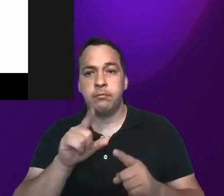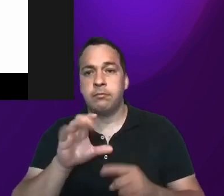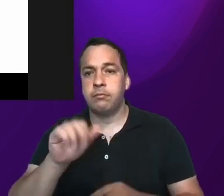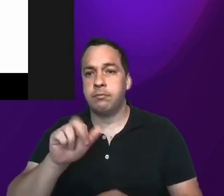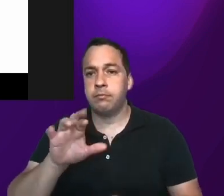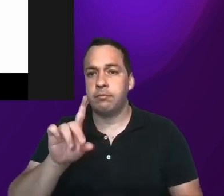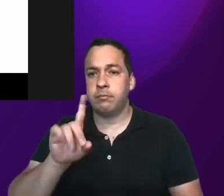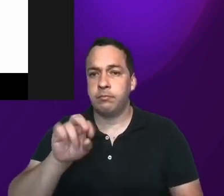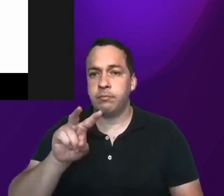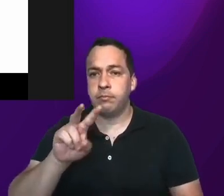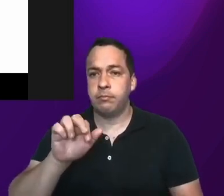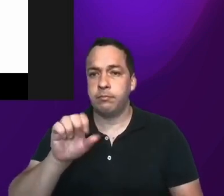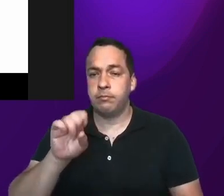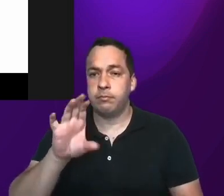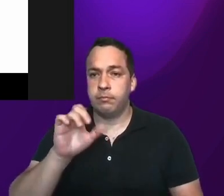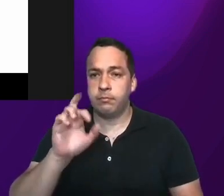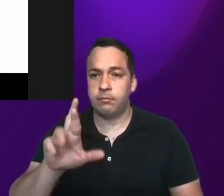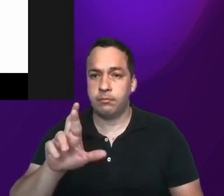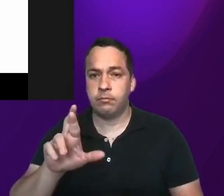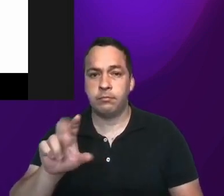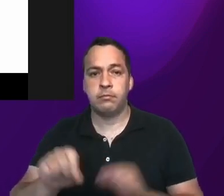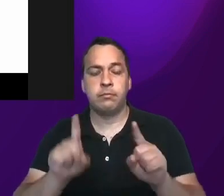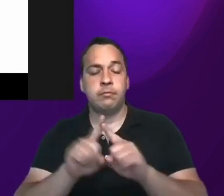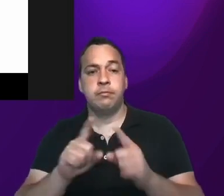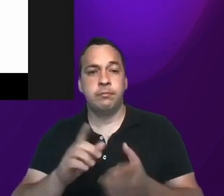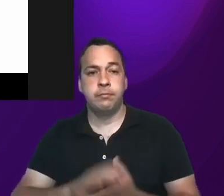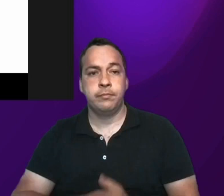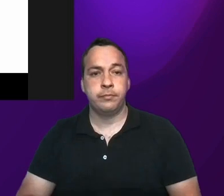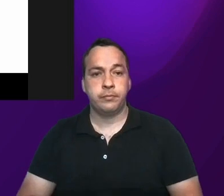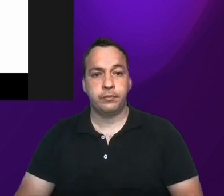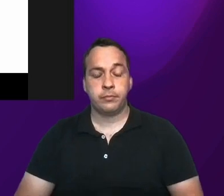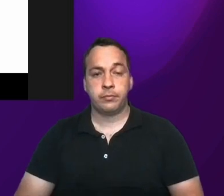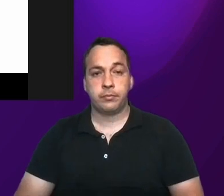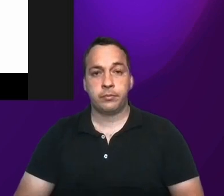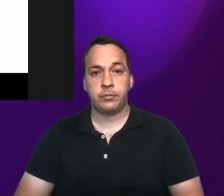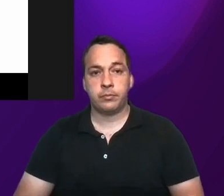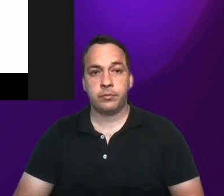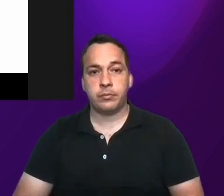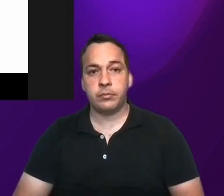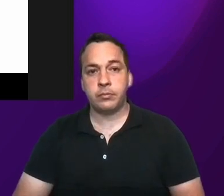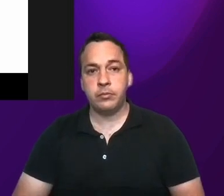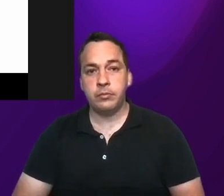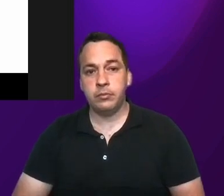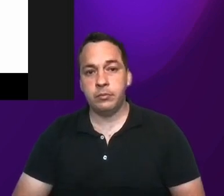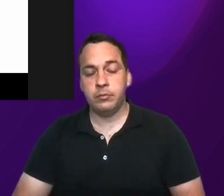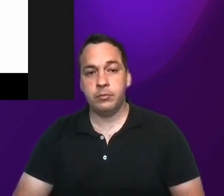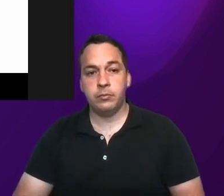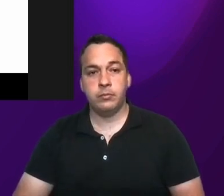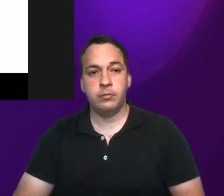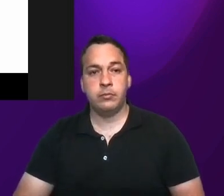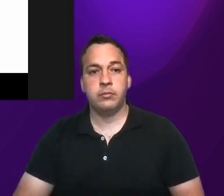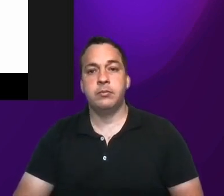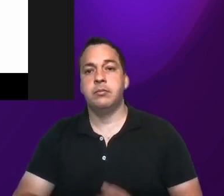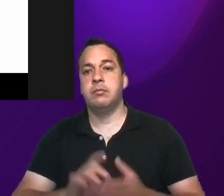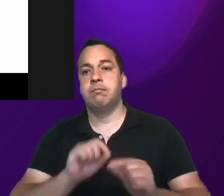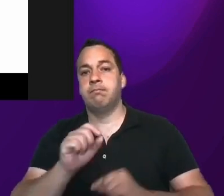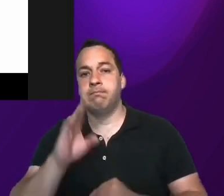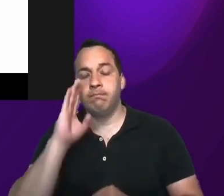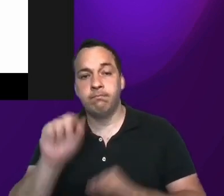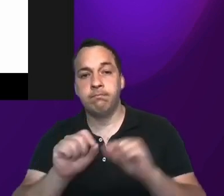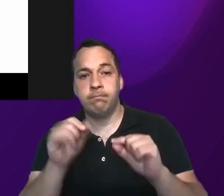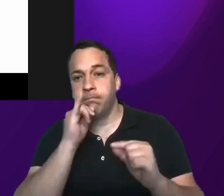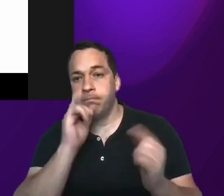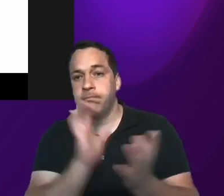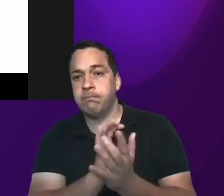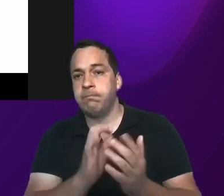também neurológicas. Vários estudos já mostraram, principalmente em paciente crônico,